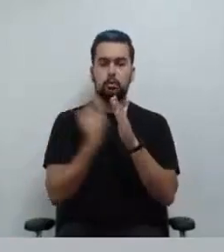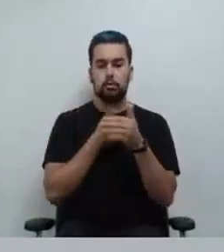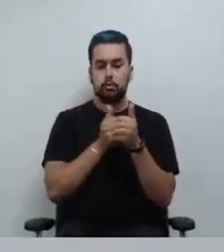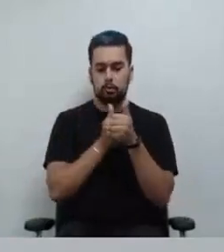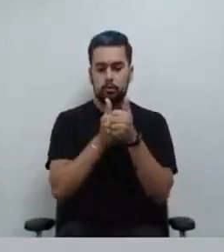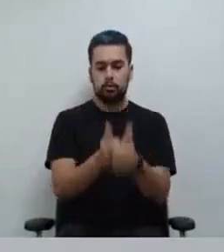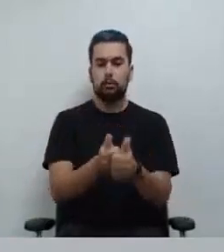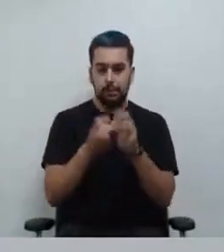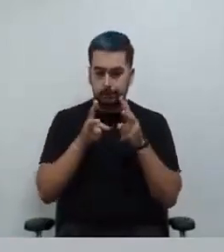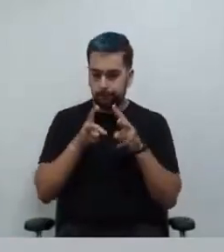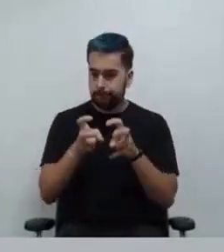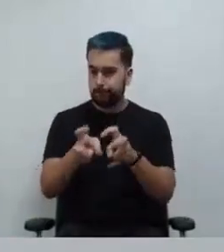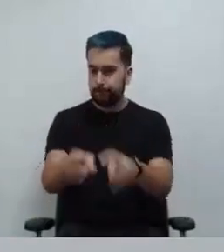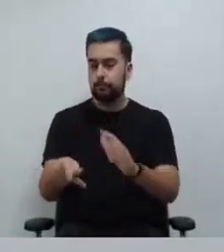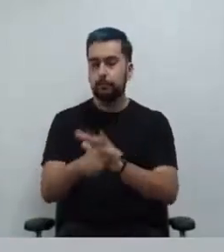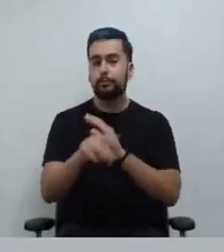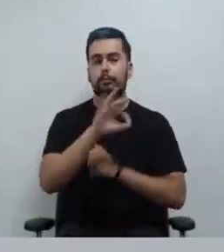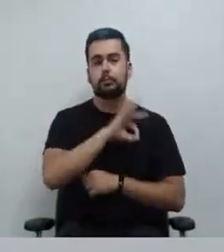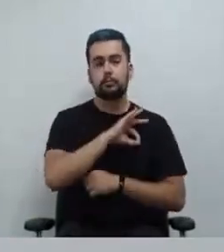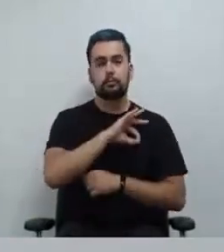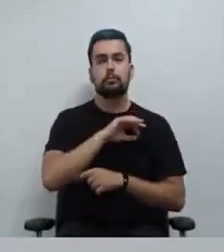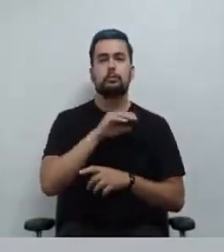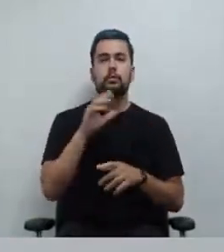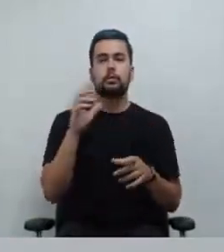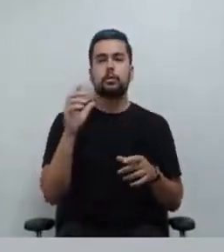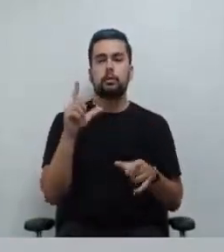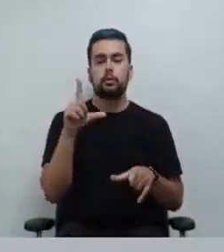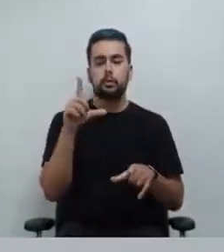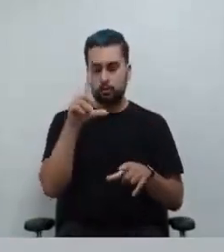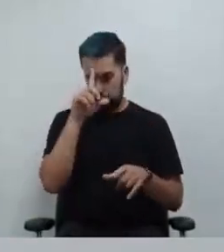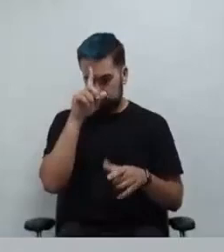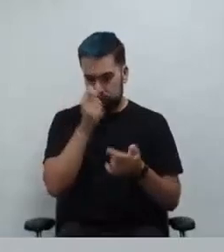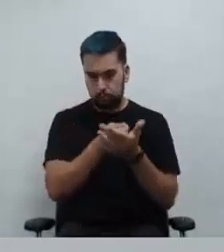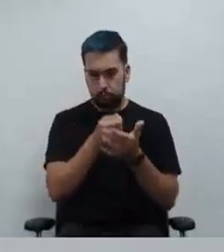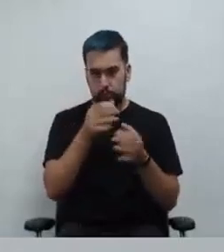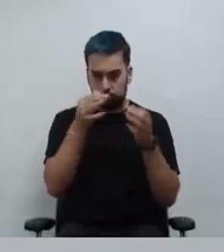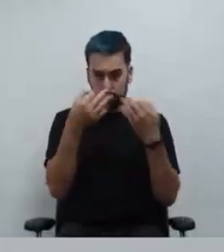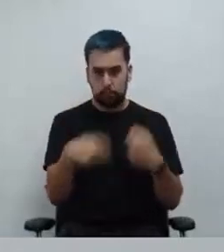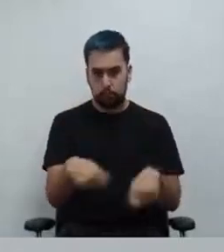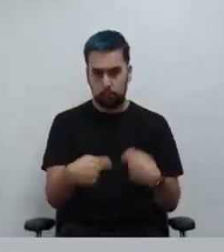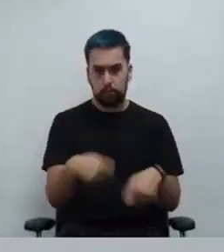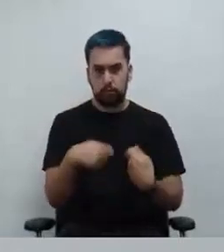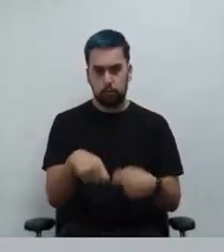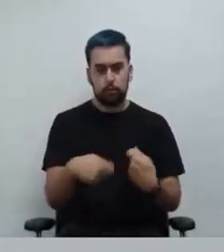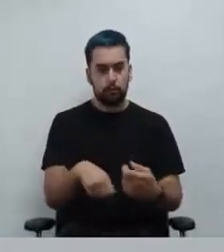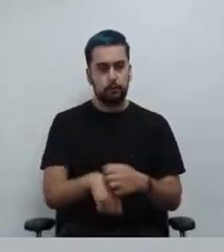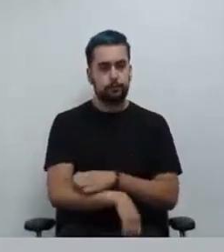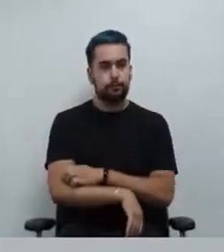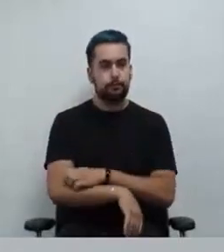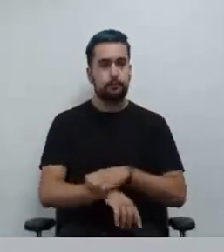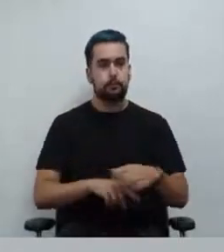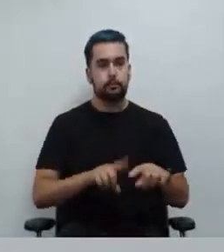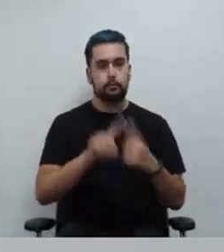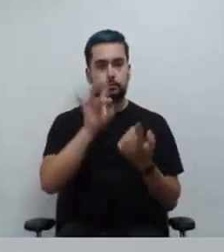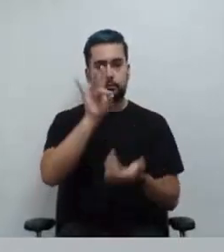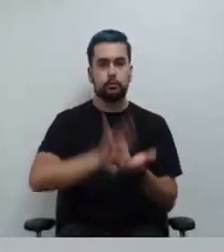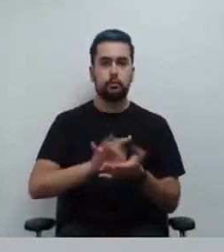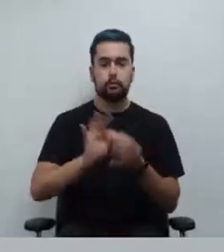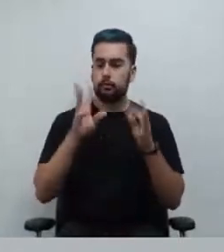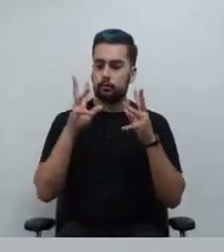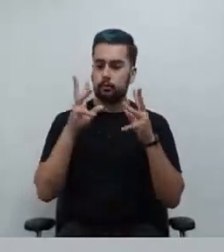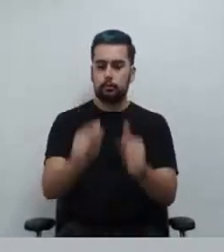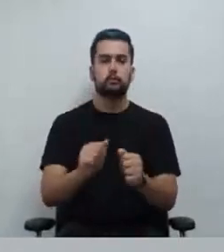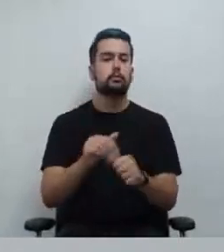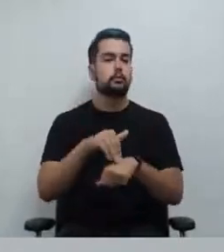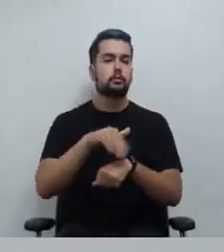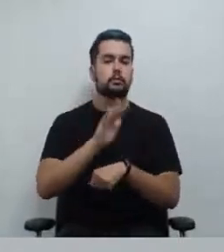acompanhando a investigação e adotando as medidas necessárias, mas de fato para deixar todo mundo